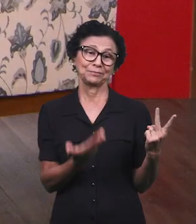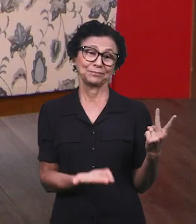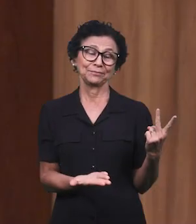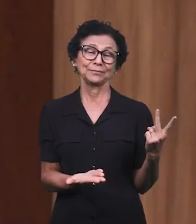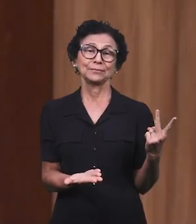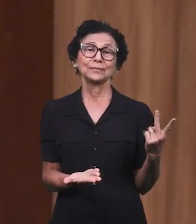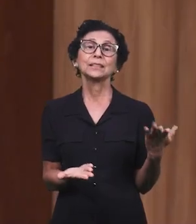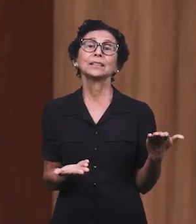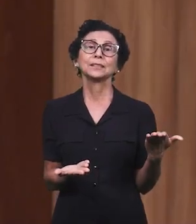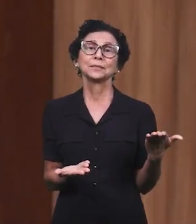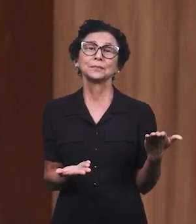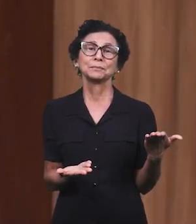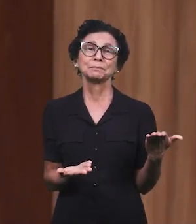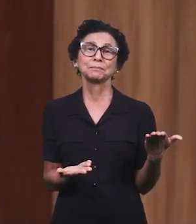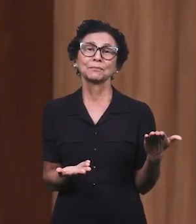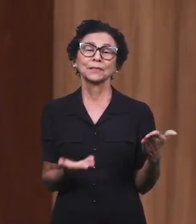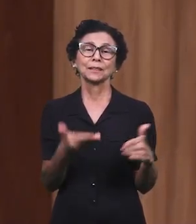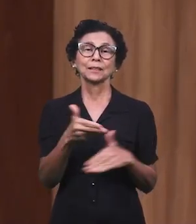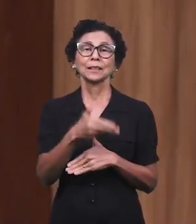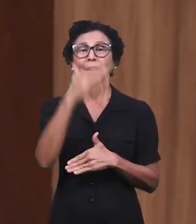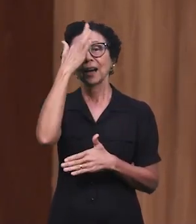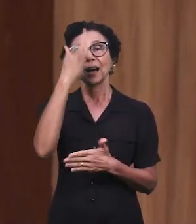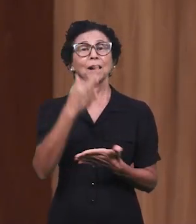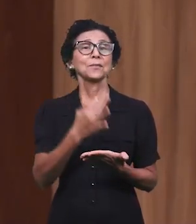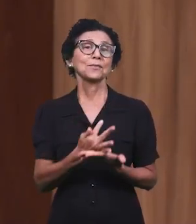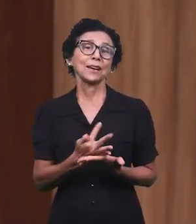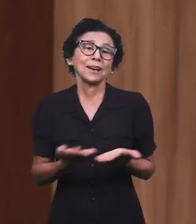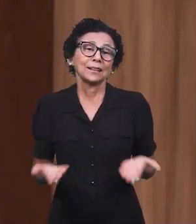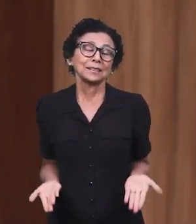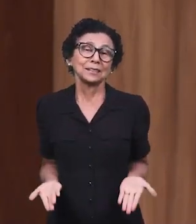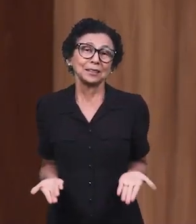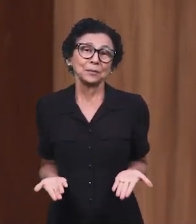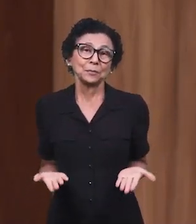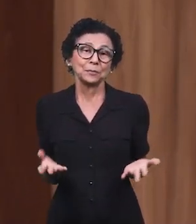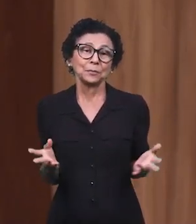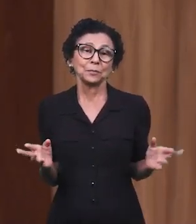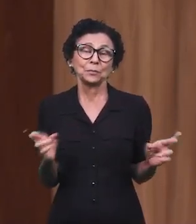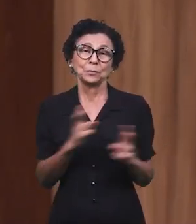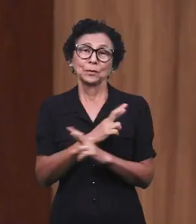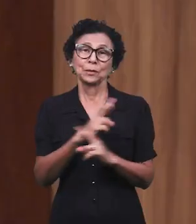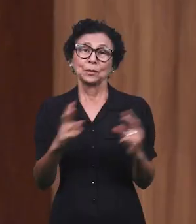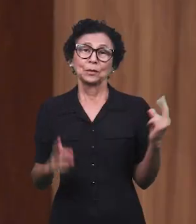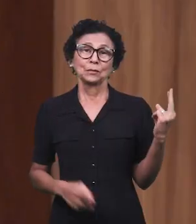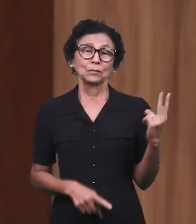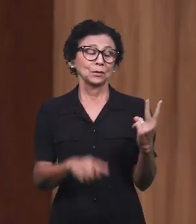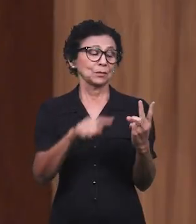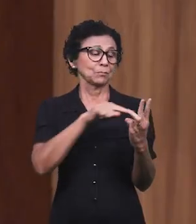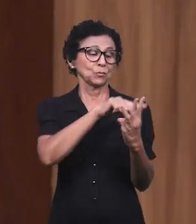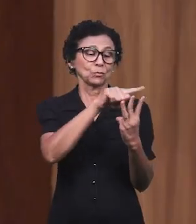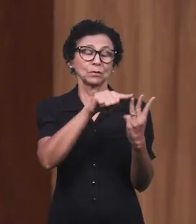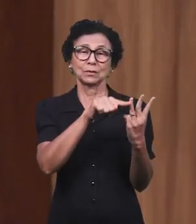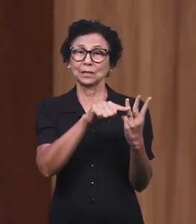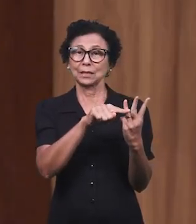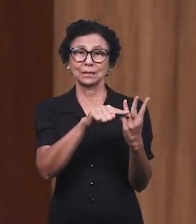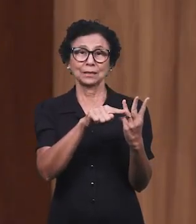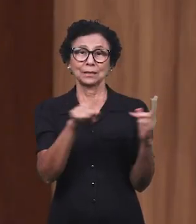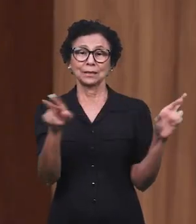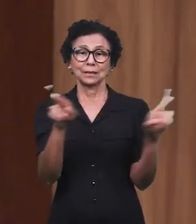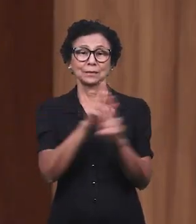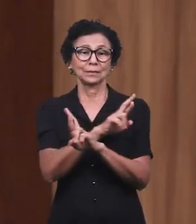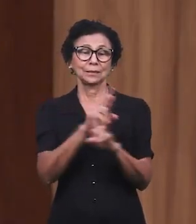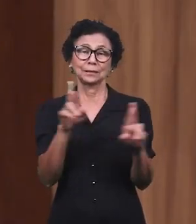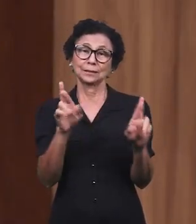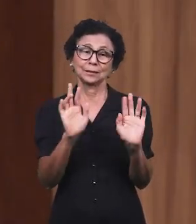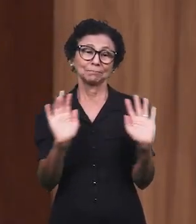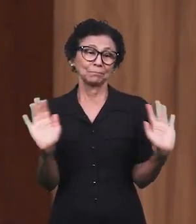fé. Porque muito mais do que a relação de sogra e nora, ou sogra e genro, e